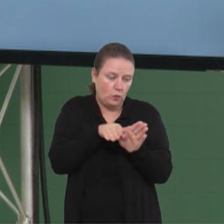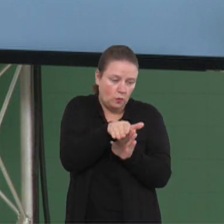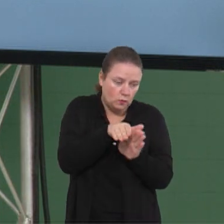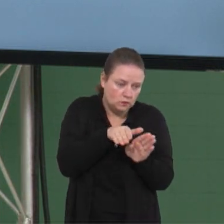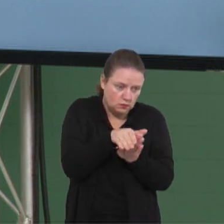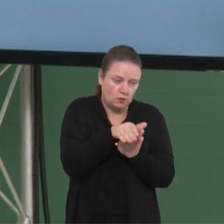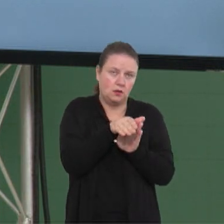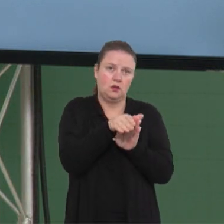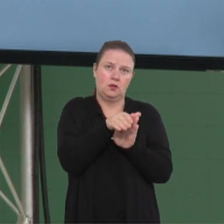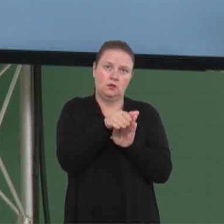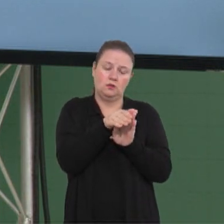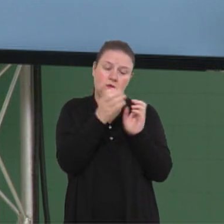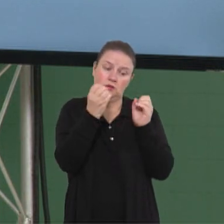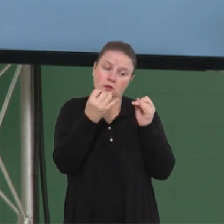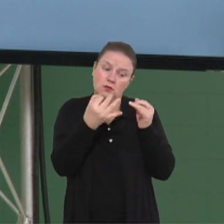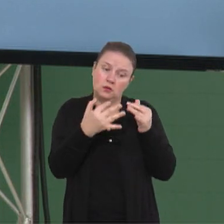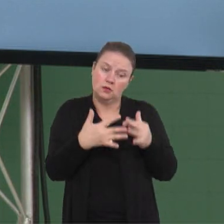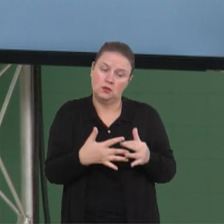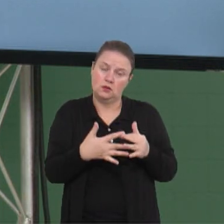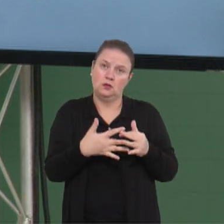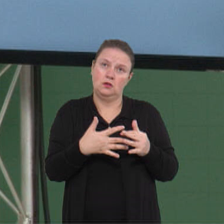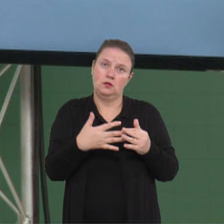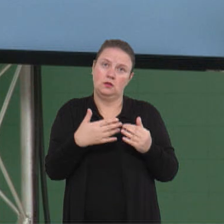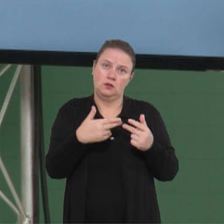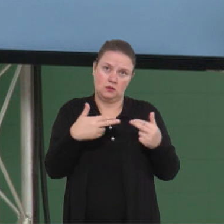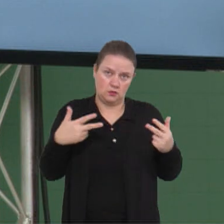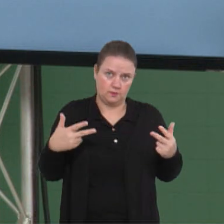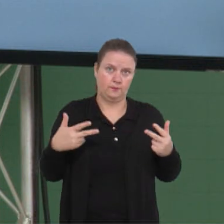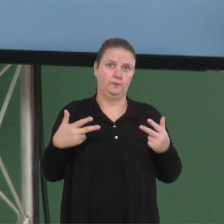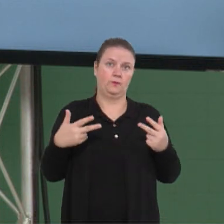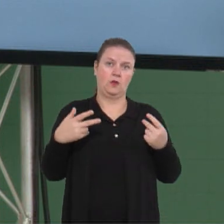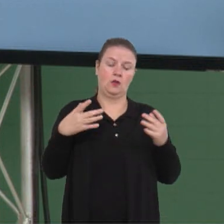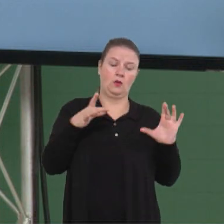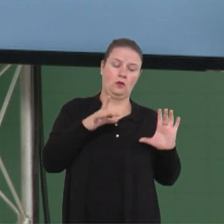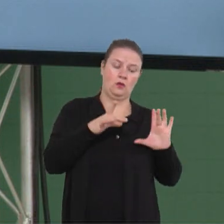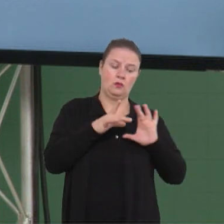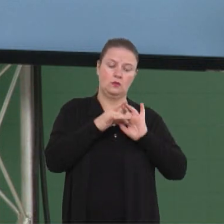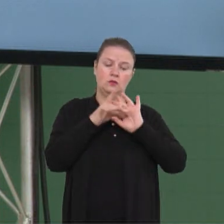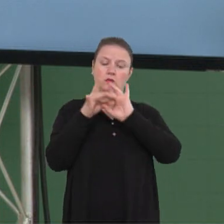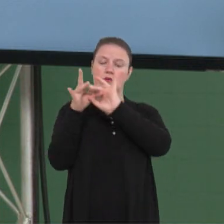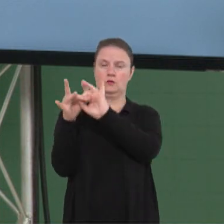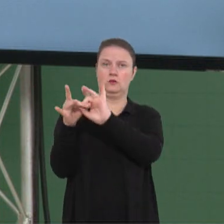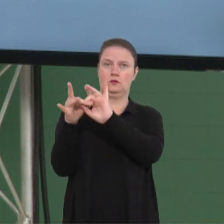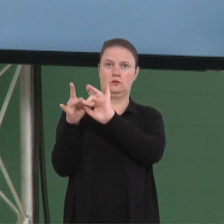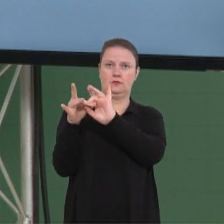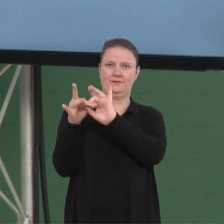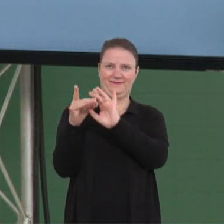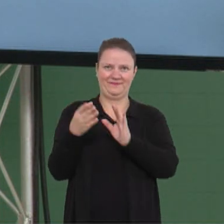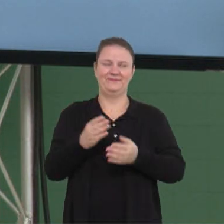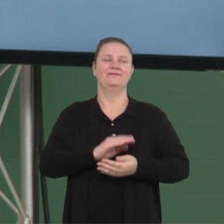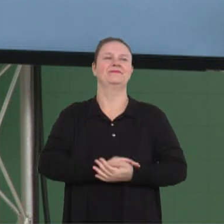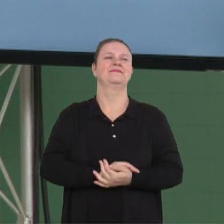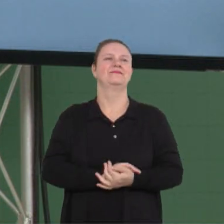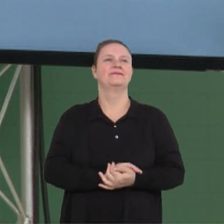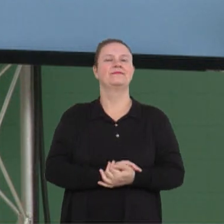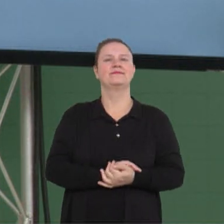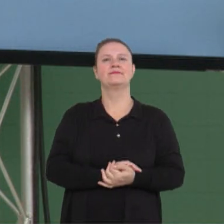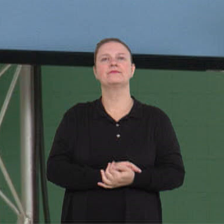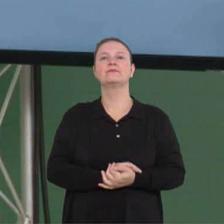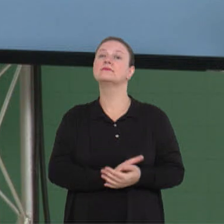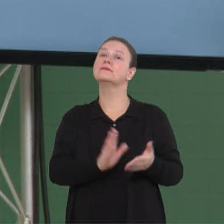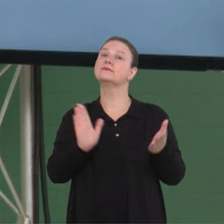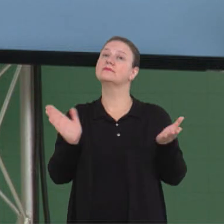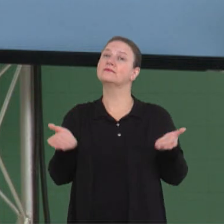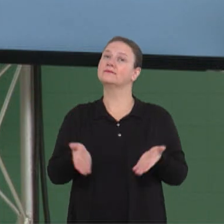ok então o show de utilizamos no tipo de contexto de recomendações e conselhos tá